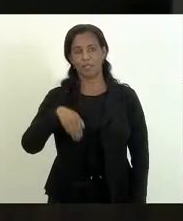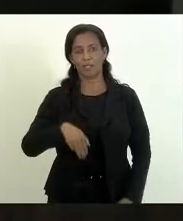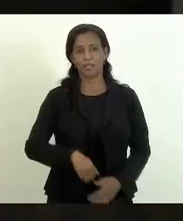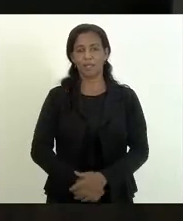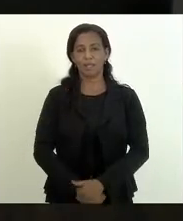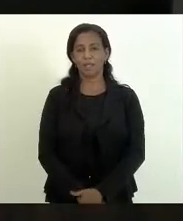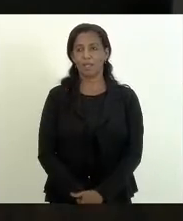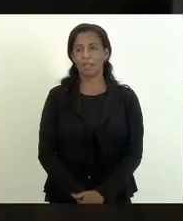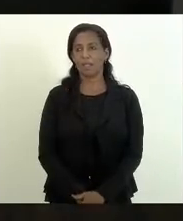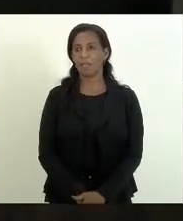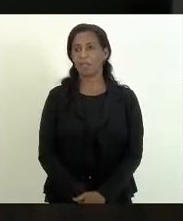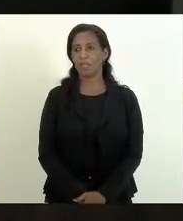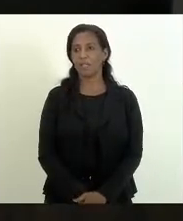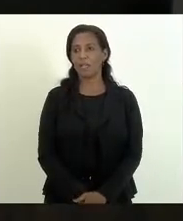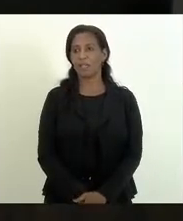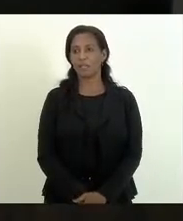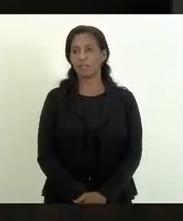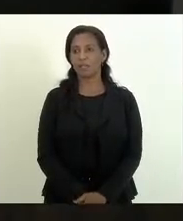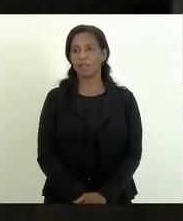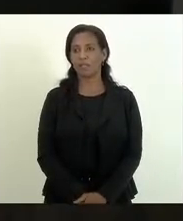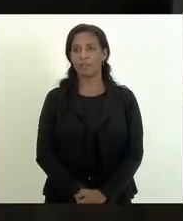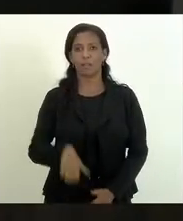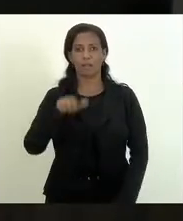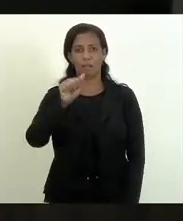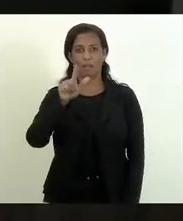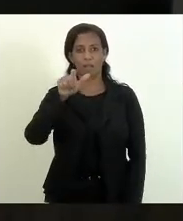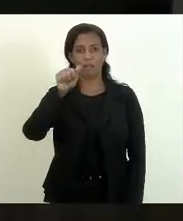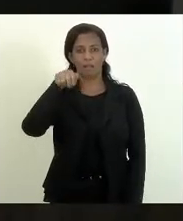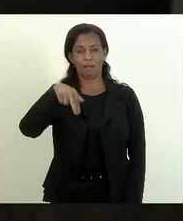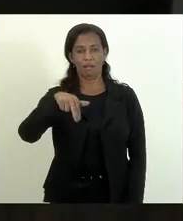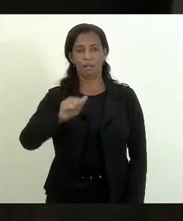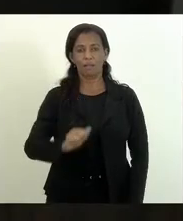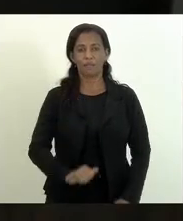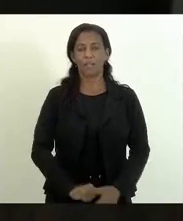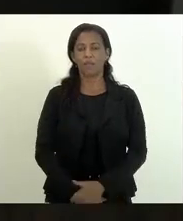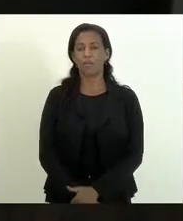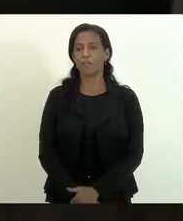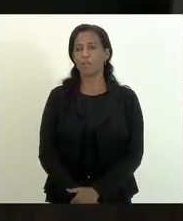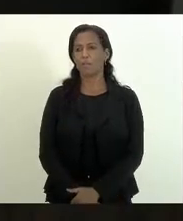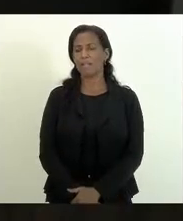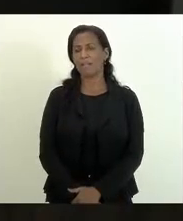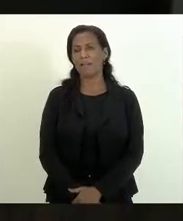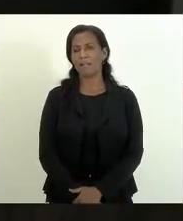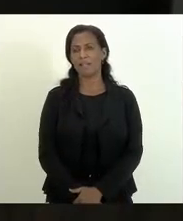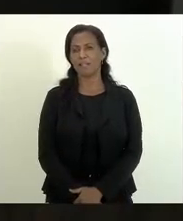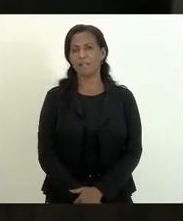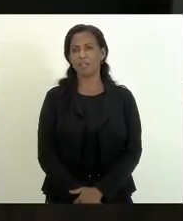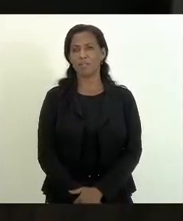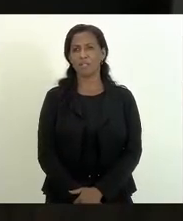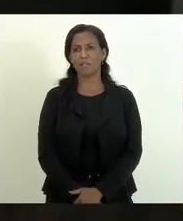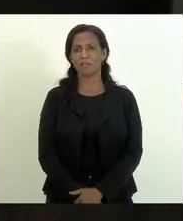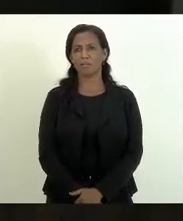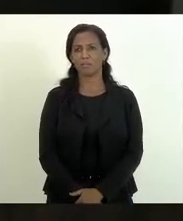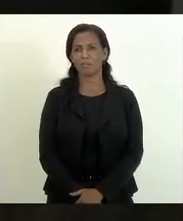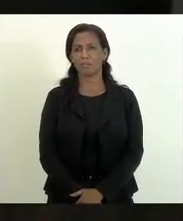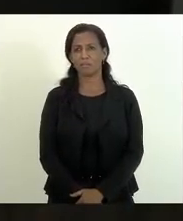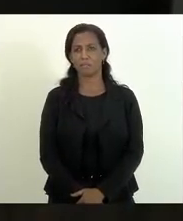Deputada Zeidan. Deputada Lana Passos. Deputada Lana Passos, deputada Tia Ju.